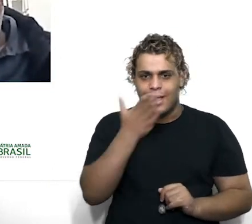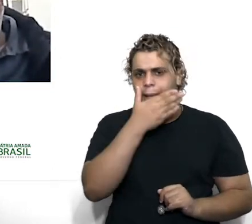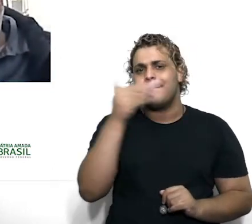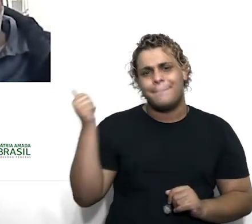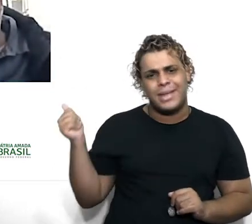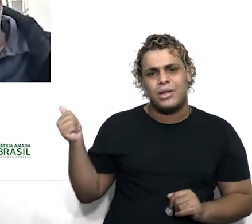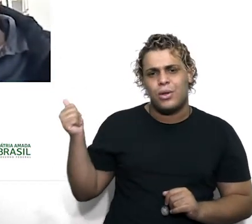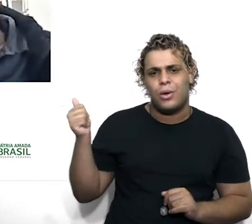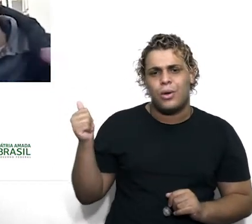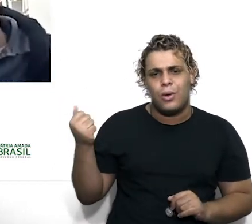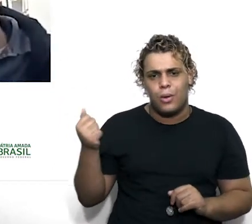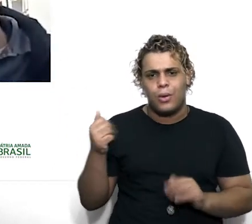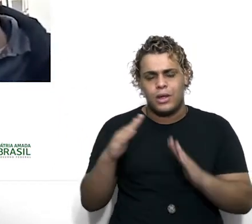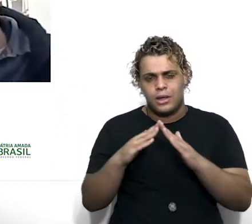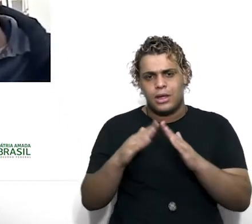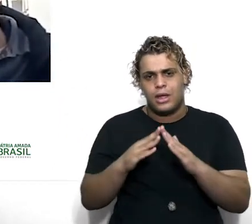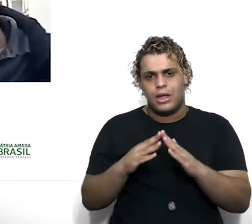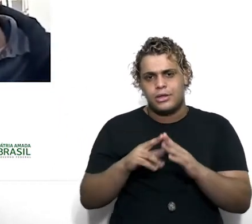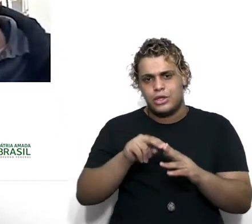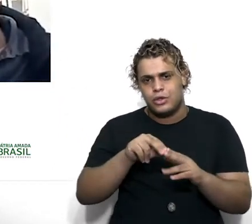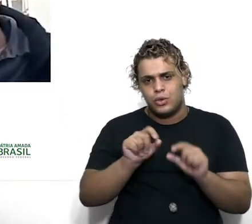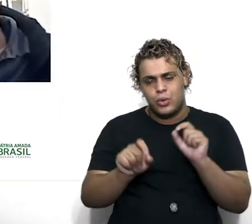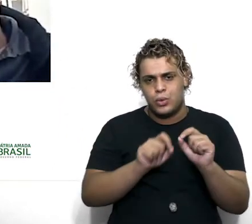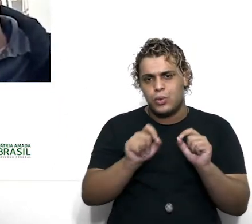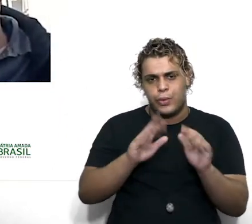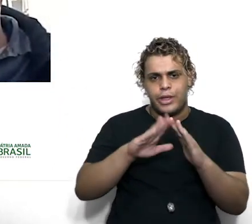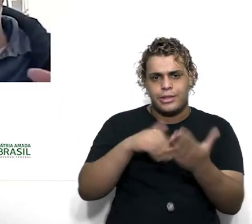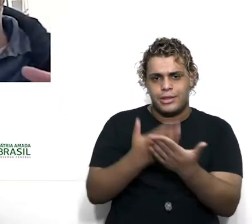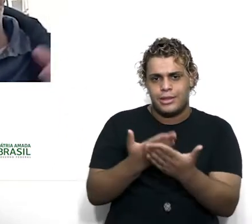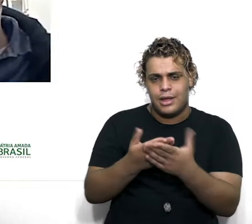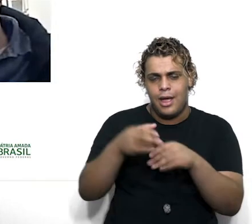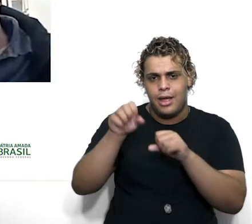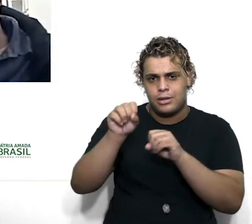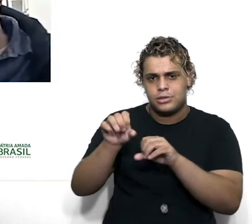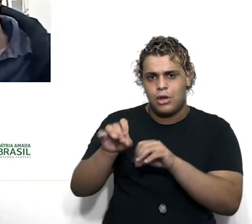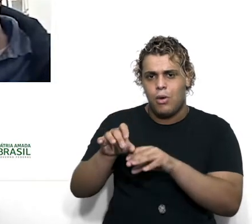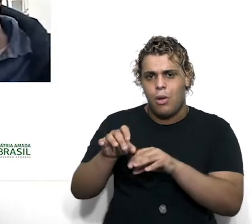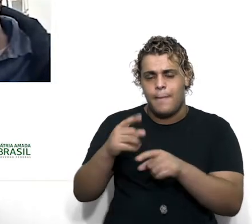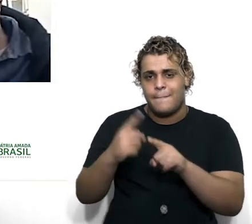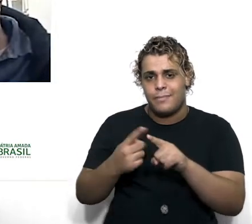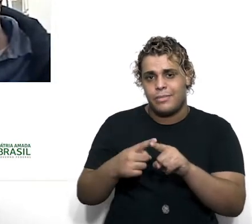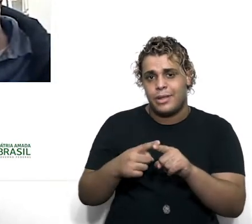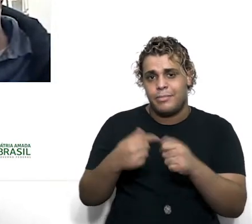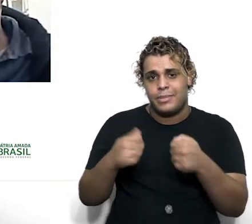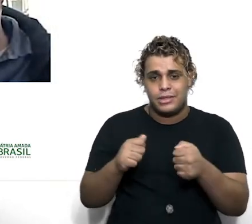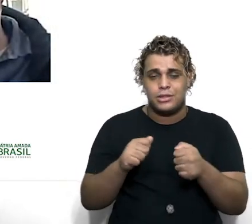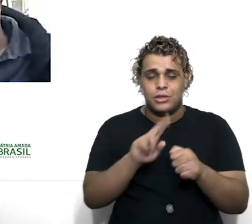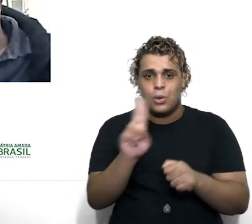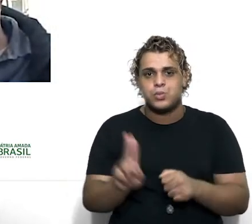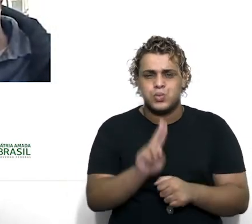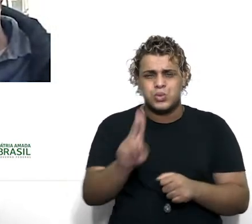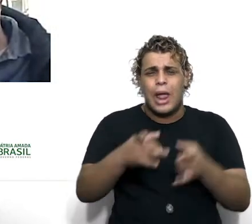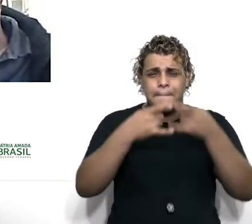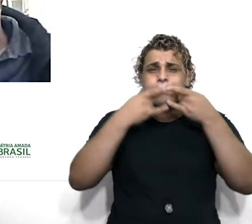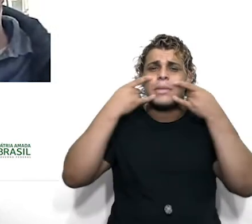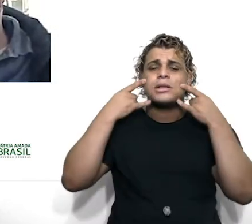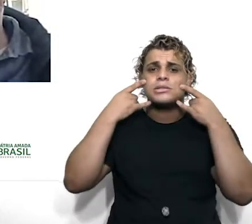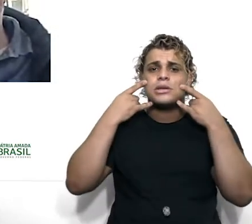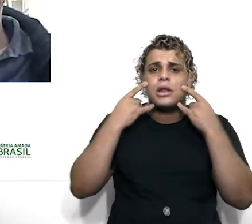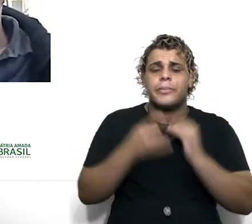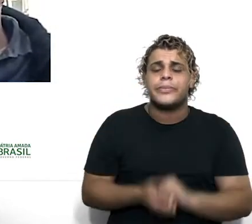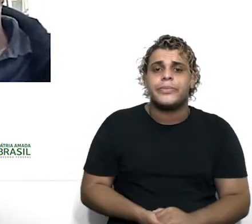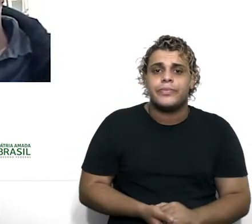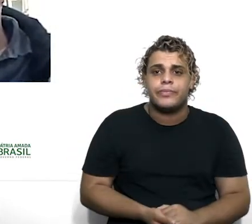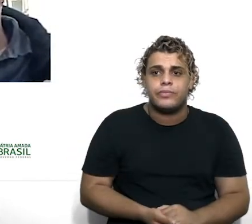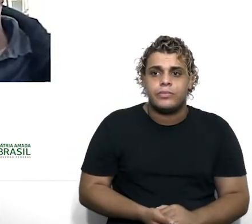estranho, porque nós durante um período aqui em Portugal, no chamado primeiro período, portanto entre setembro e dezembro,